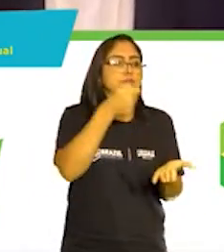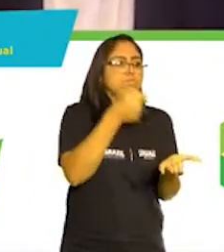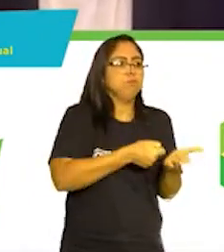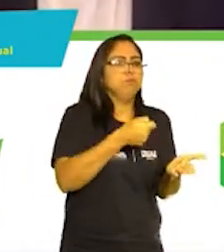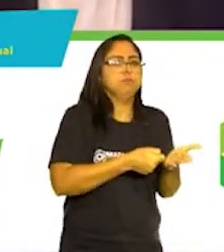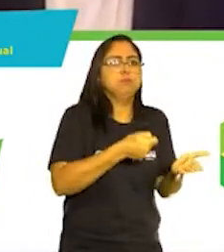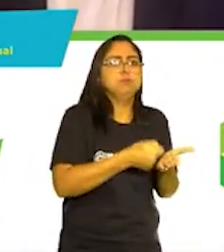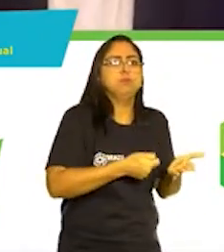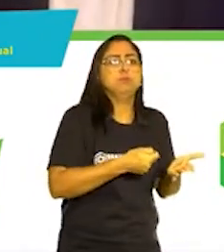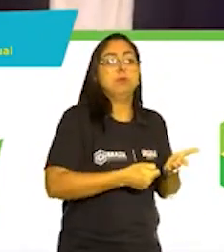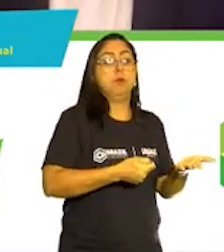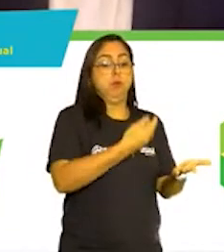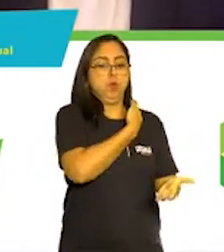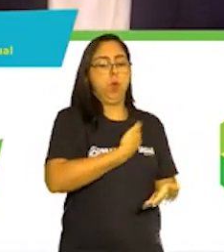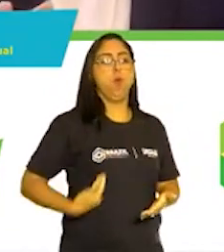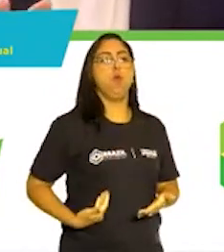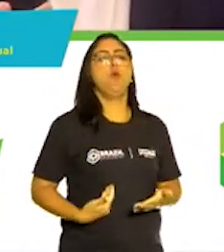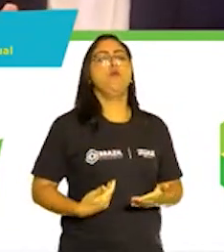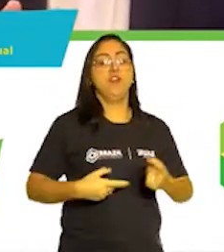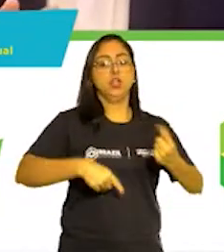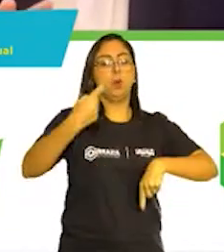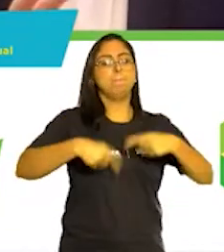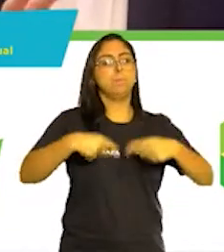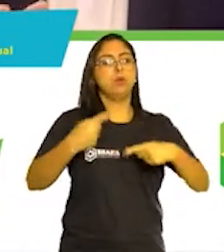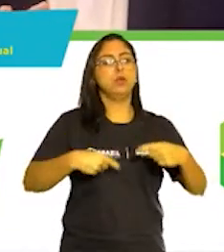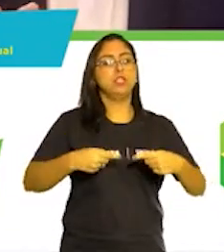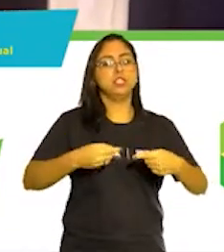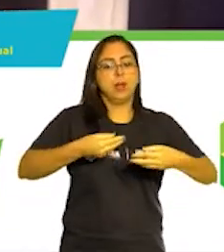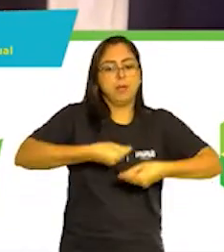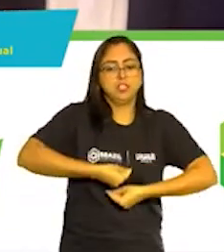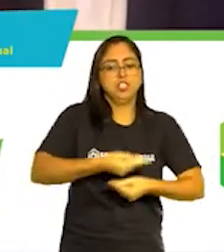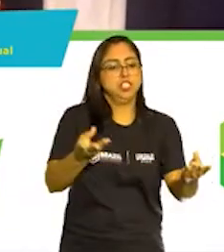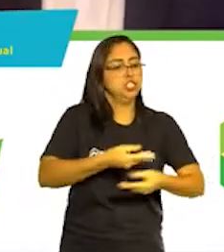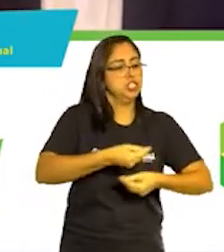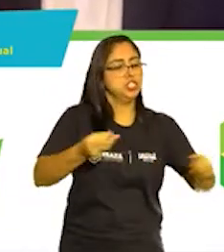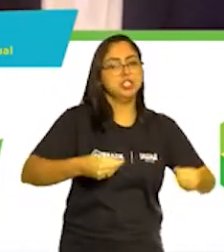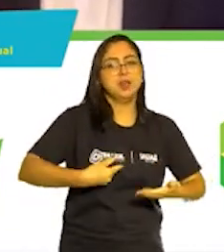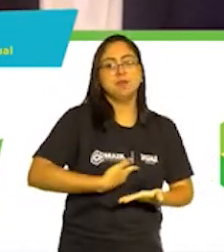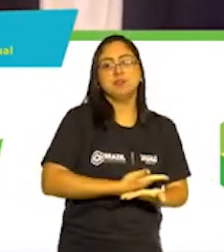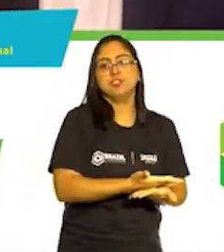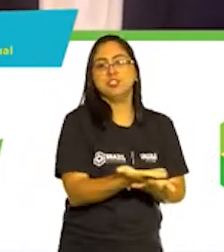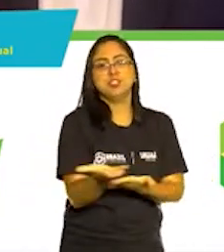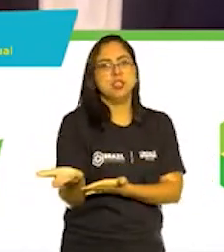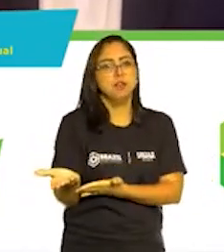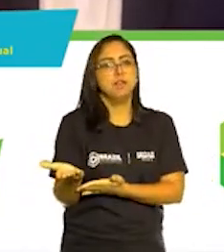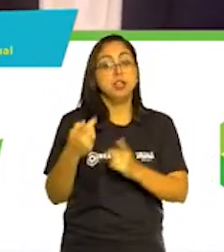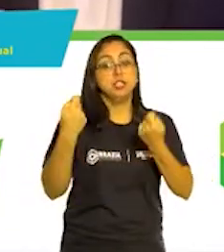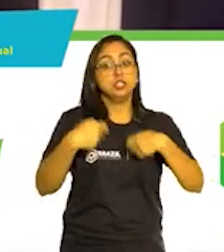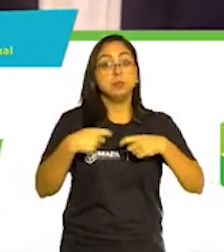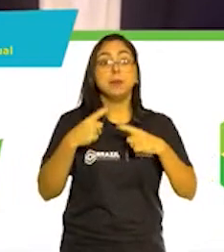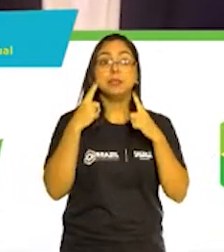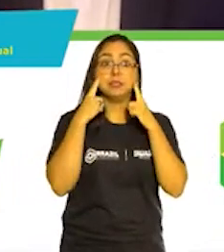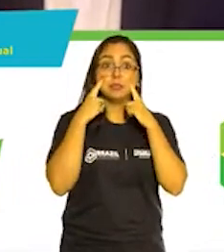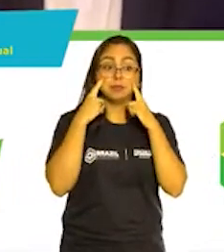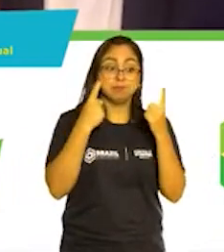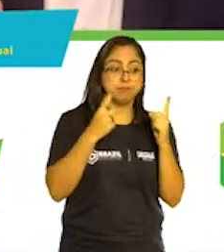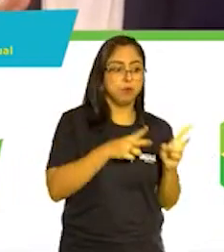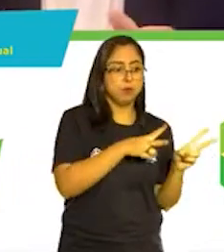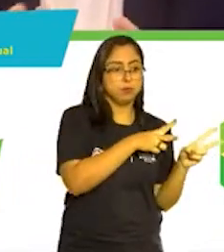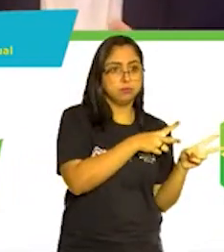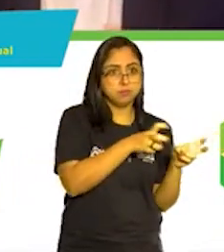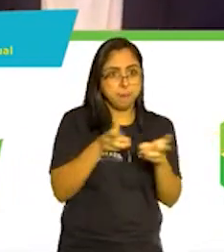mais distributiva, a gente tem que olhar dos dois lados. A gente tem que melhorar a arrecadação, justamente,